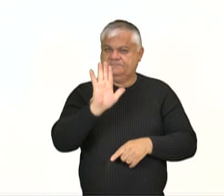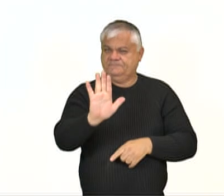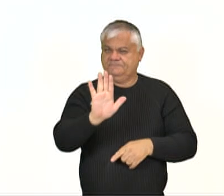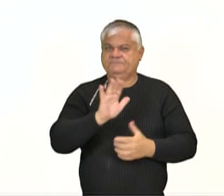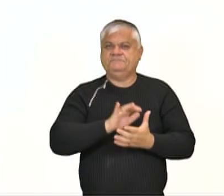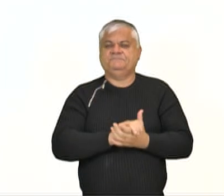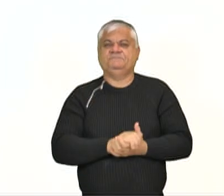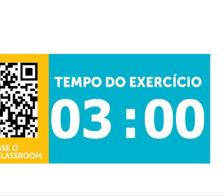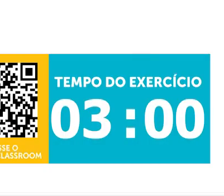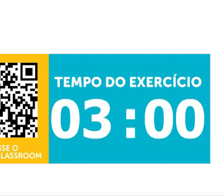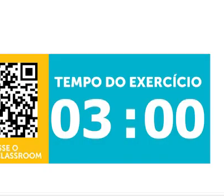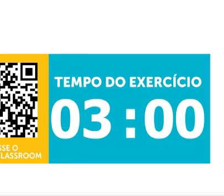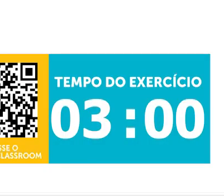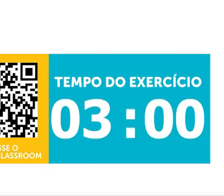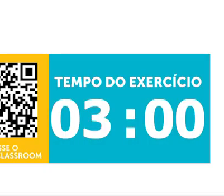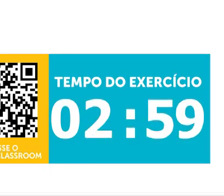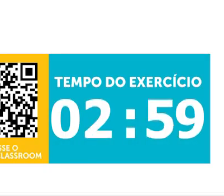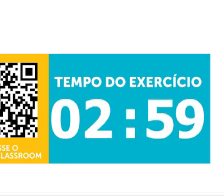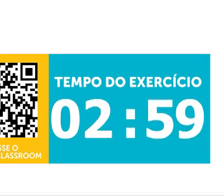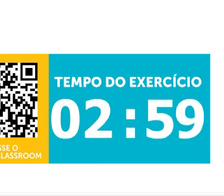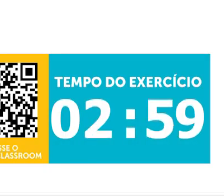pouco.